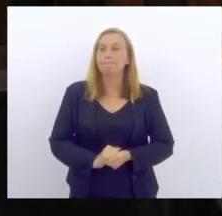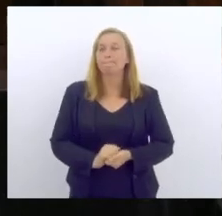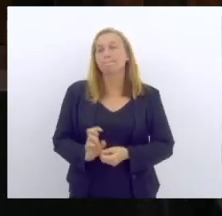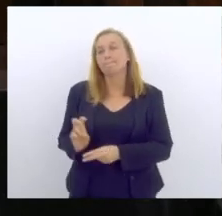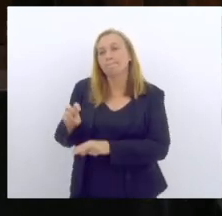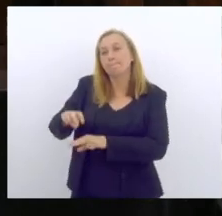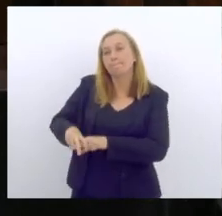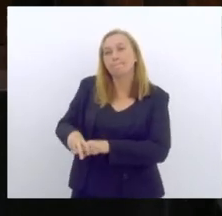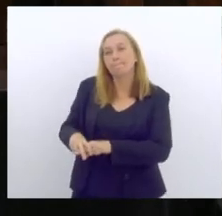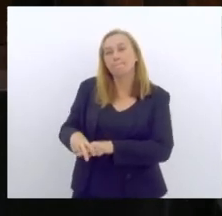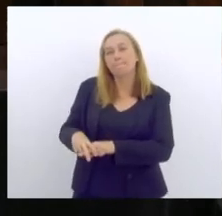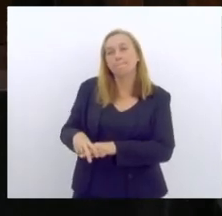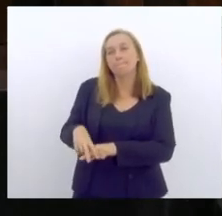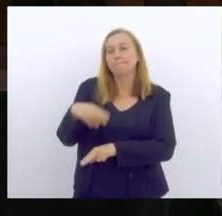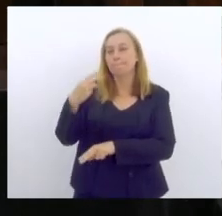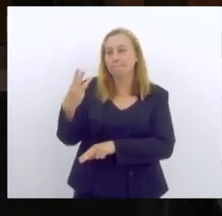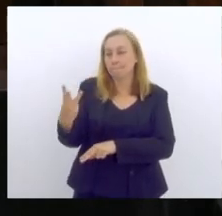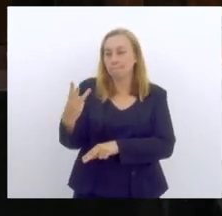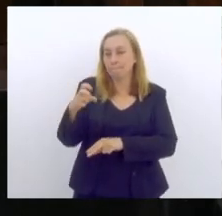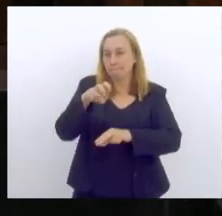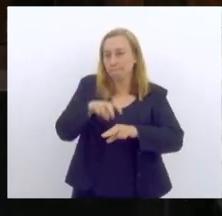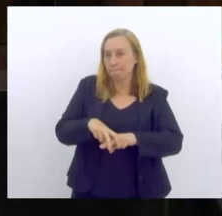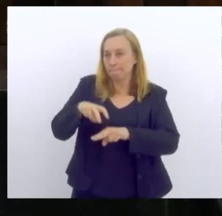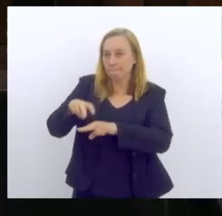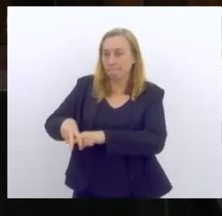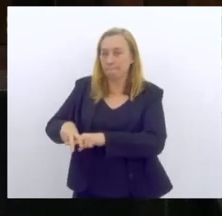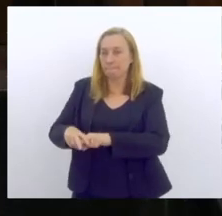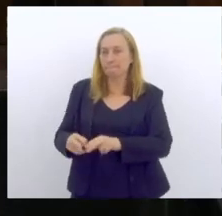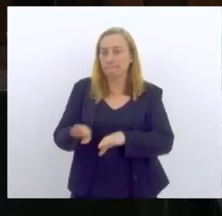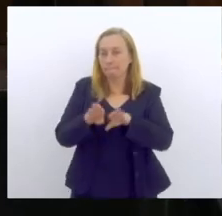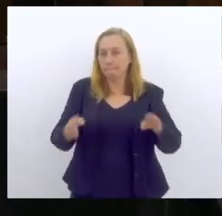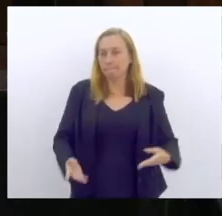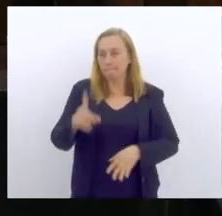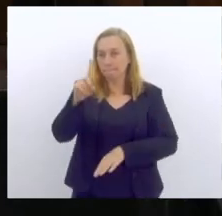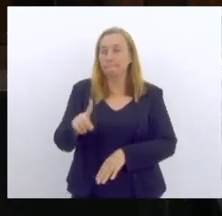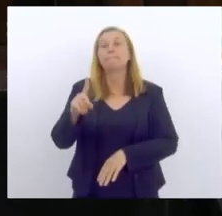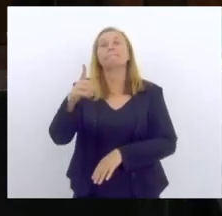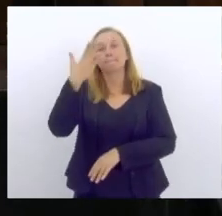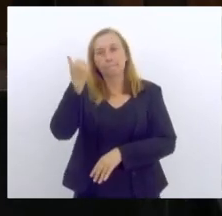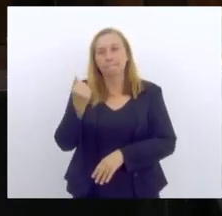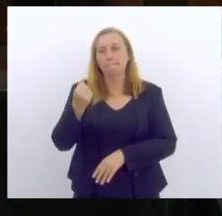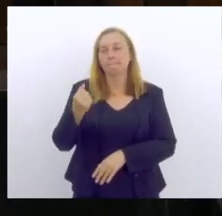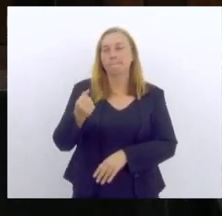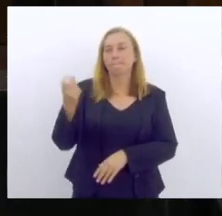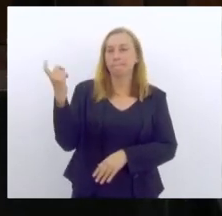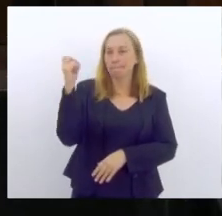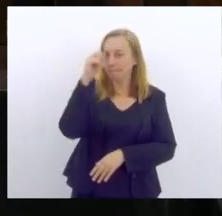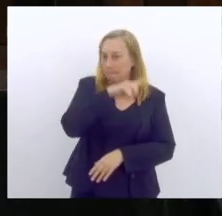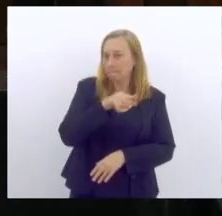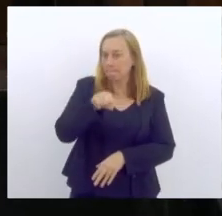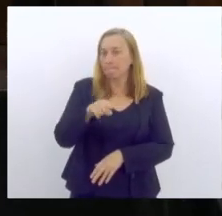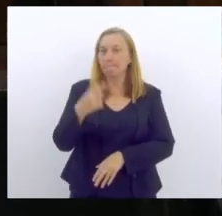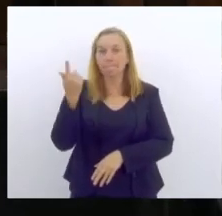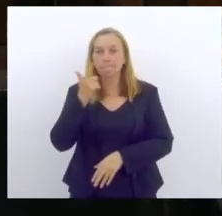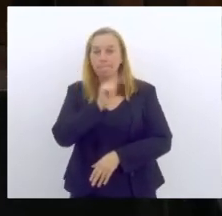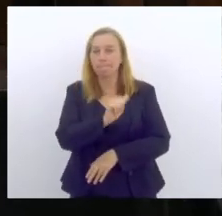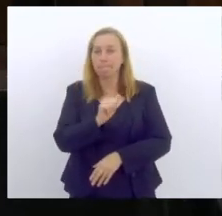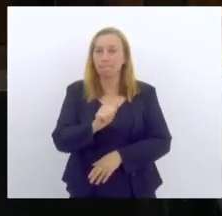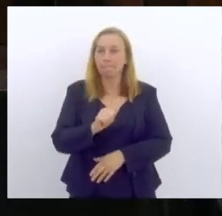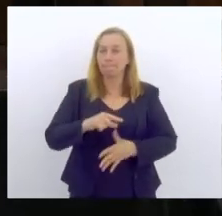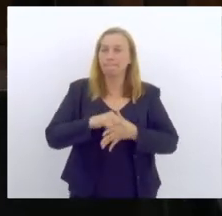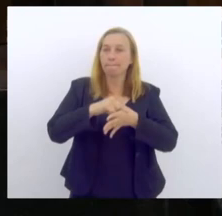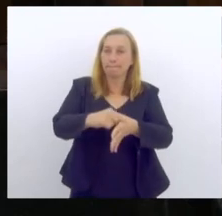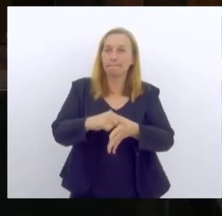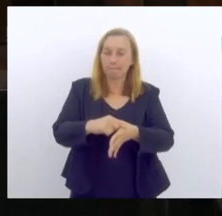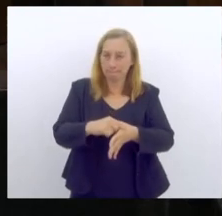em três cadeiras da da mesa diretora sei o quanto é difícil você conseguir a liderança e a unanimidade